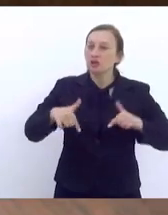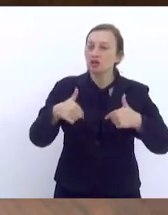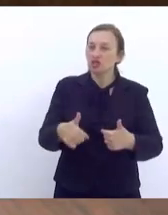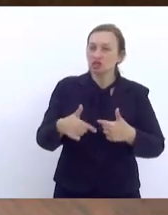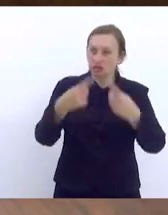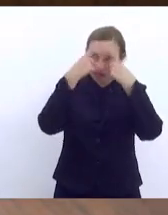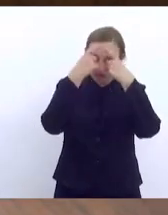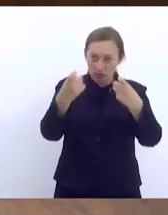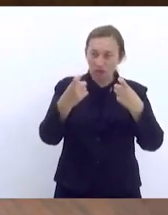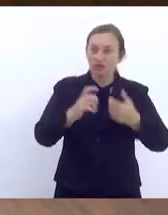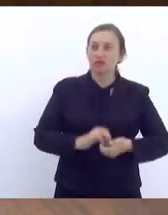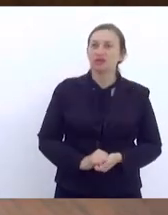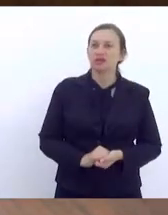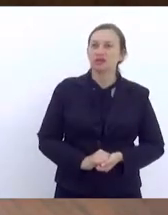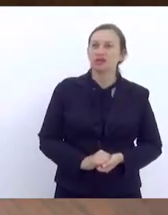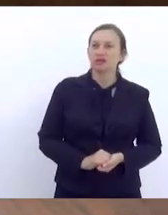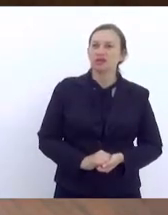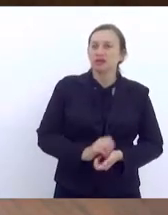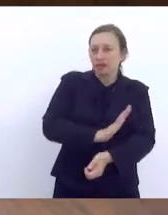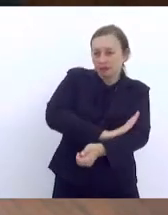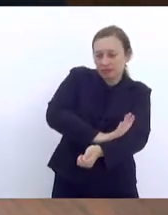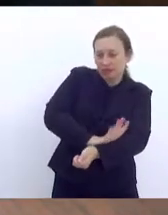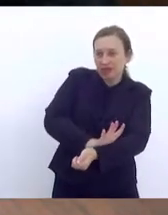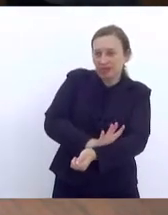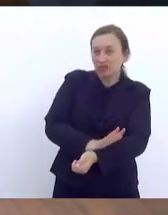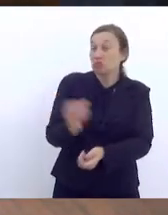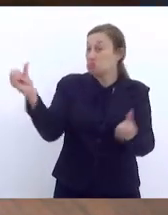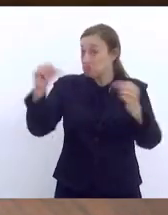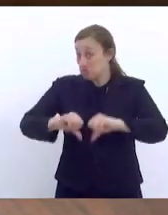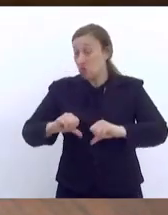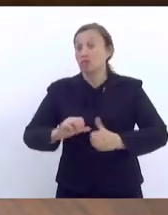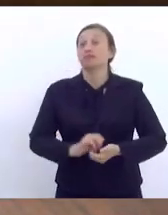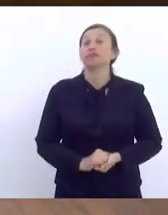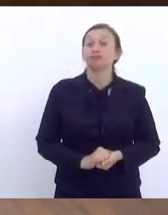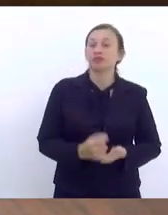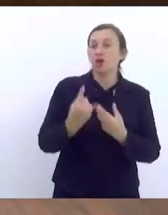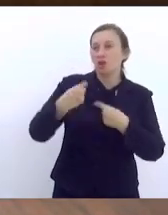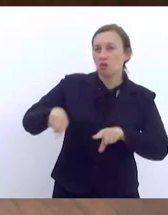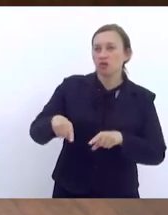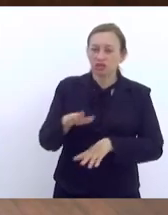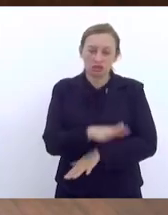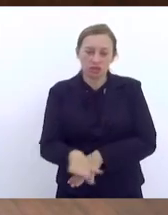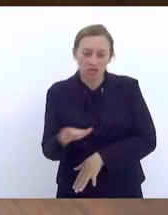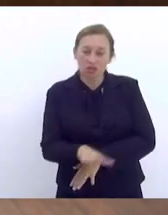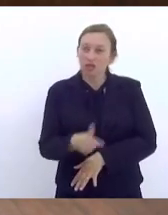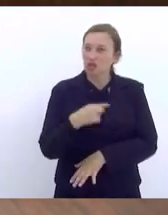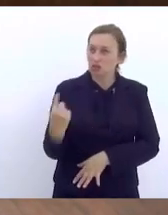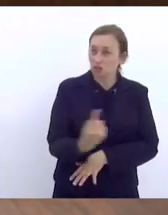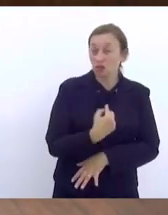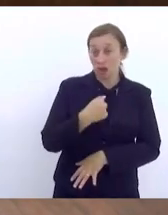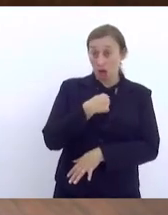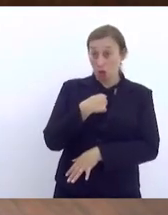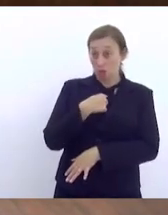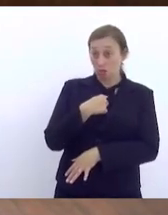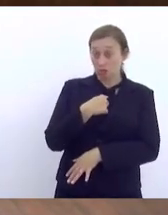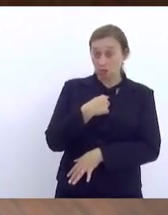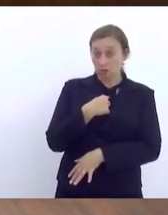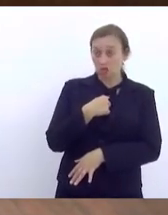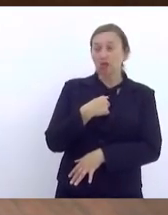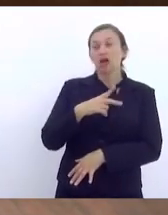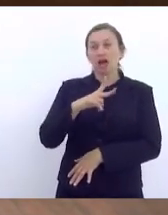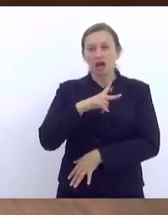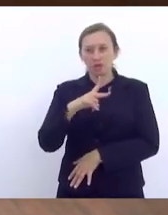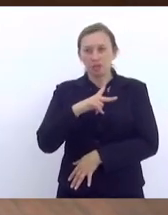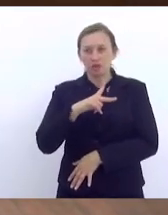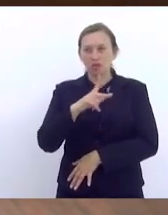violência de racismo pior ainda quanta criança e nós eu a própria Presidente